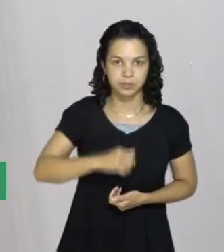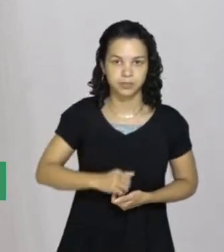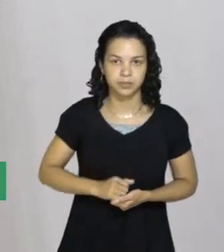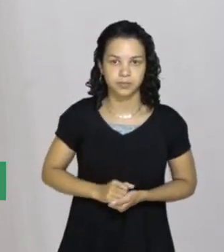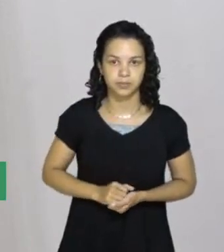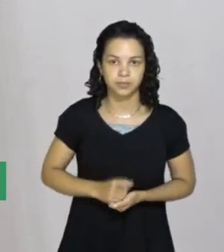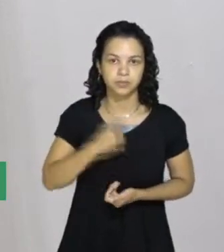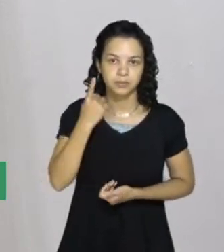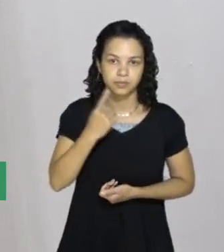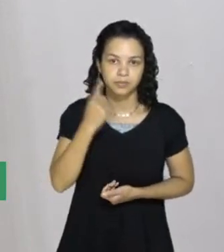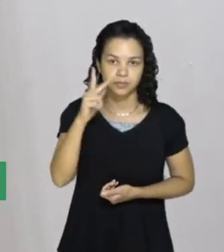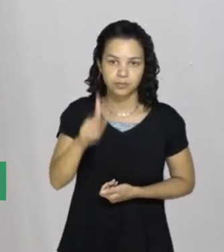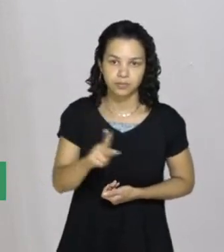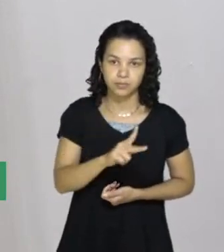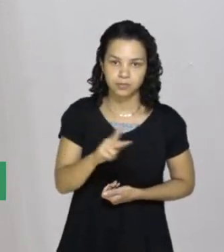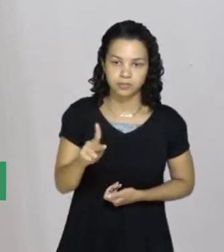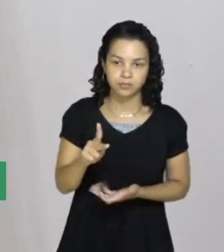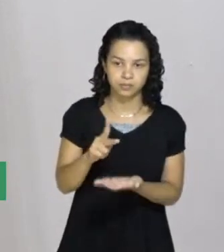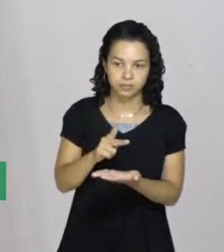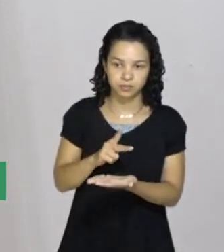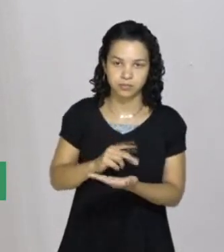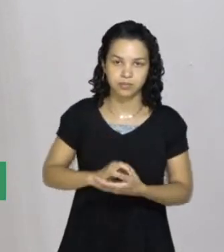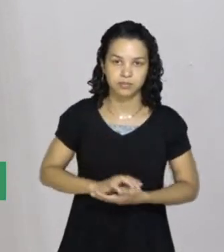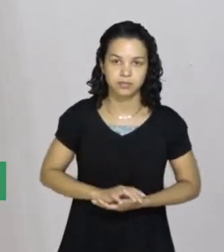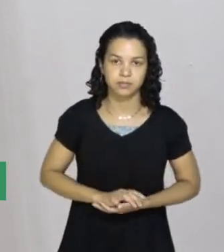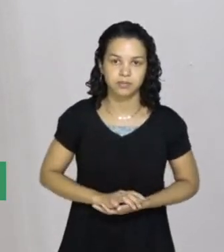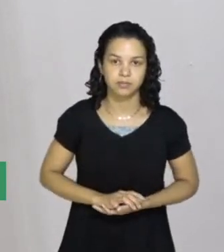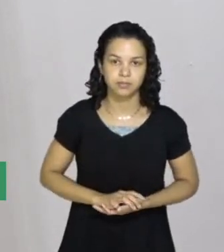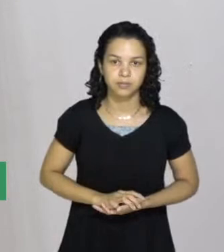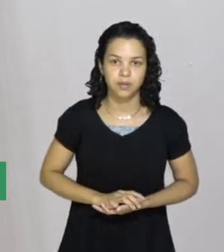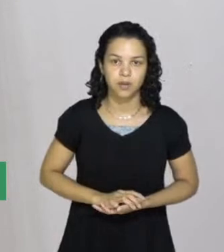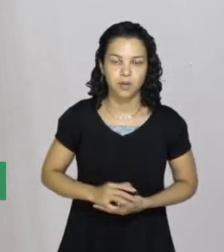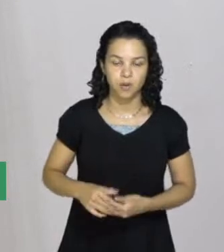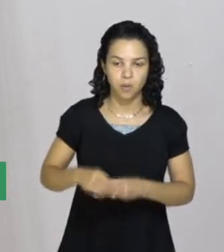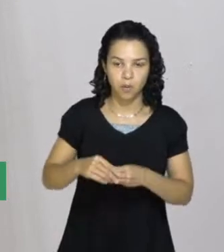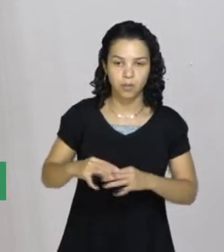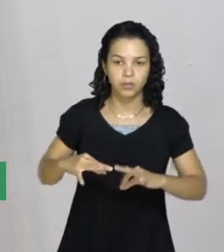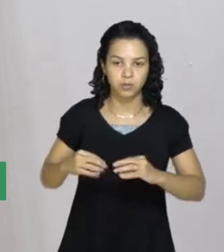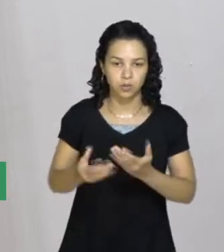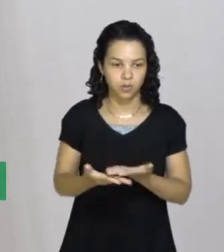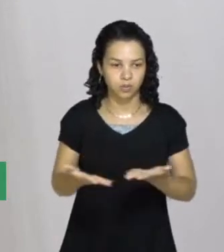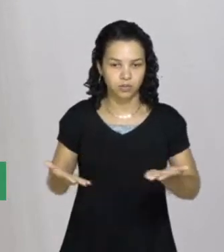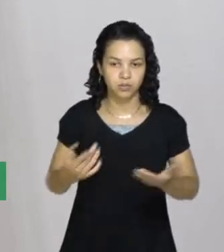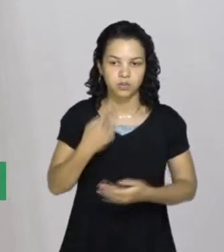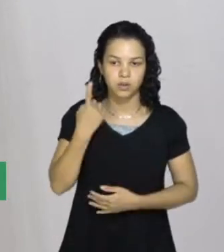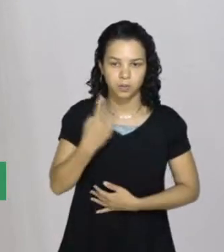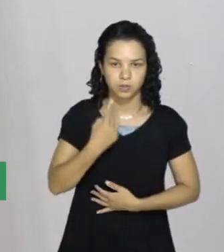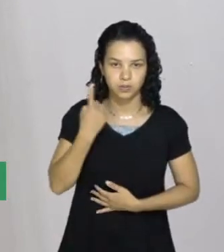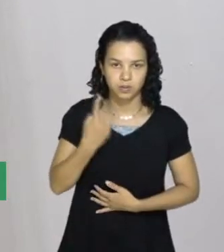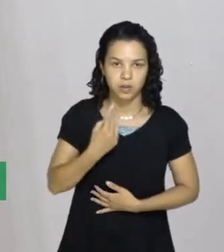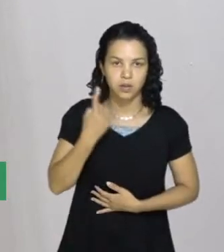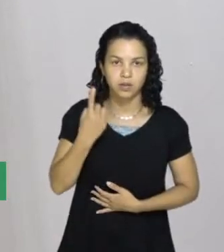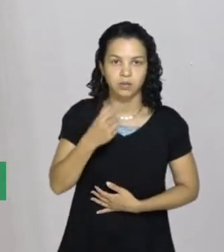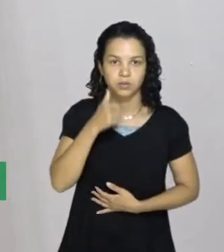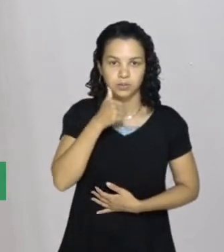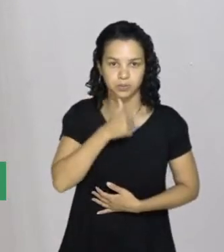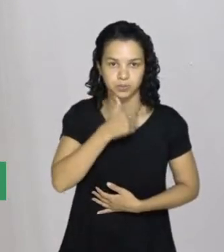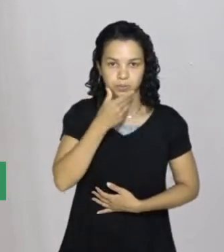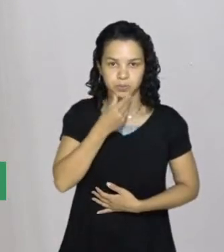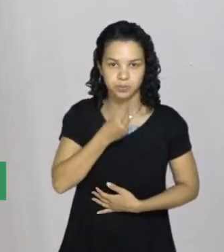Pedro, cumprimento a todos os colegas, deputados e deputadas,